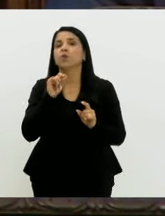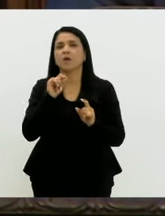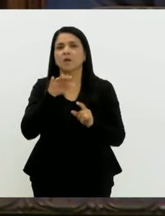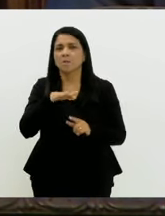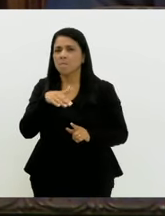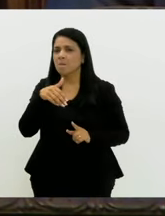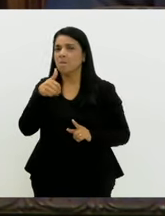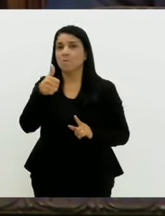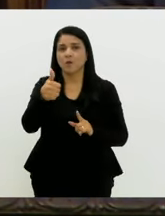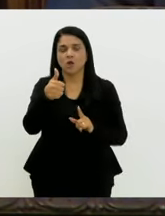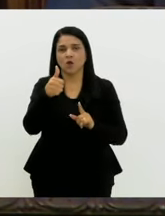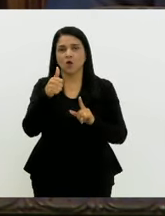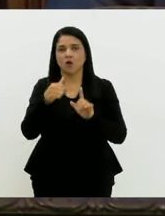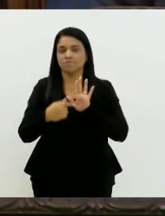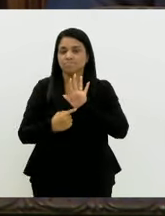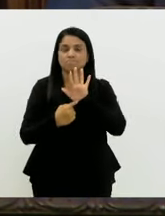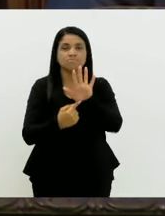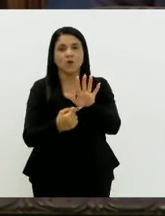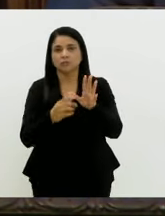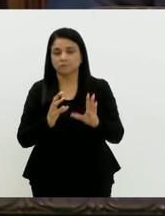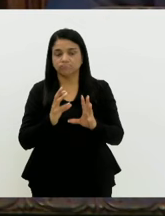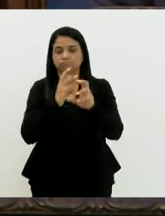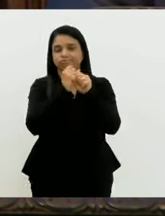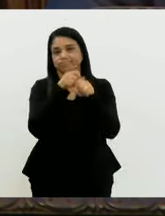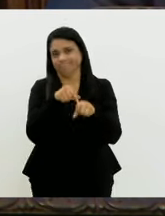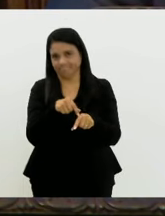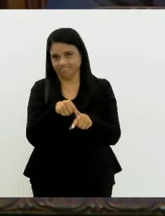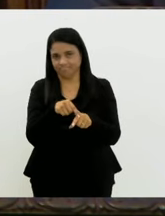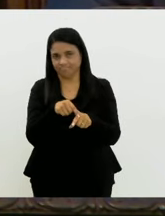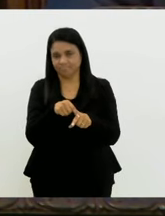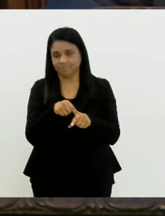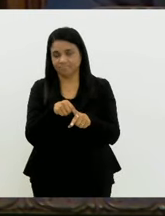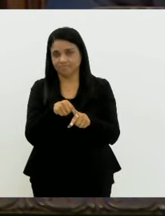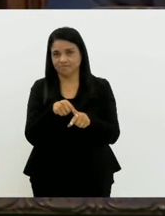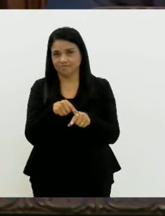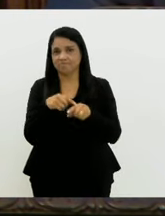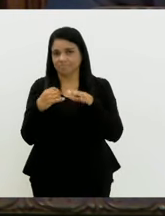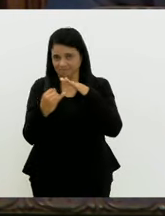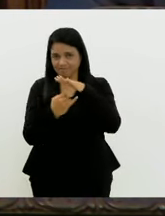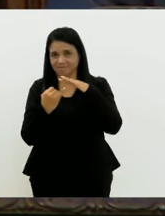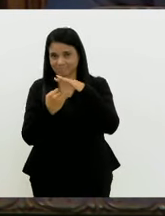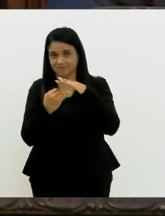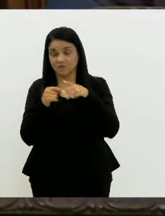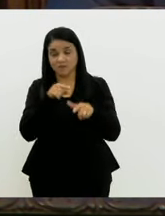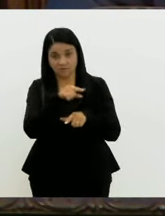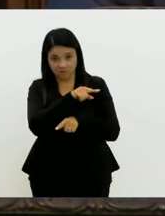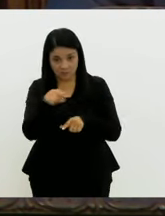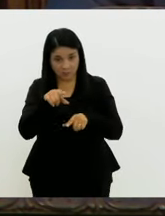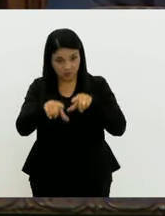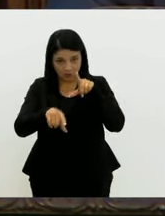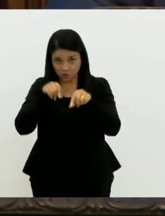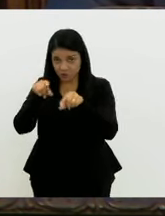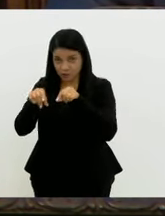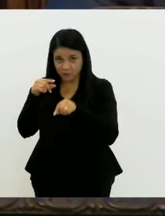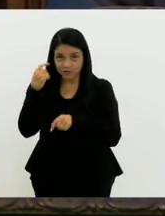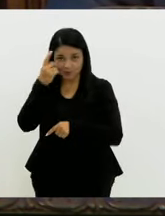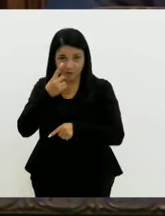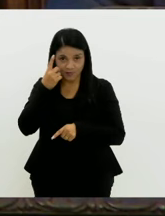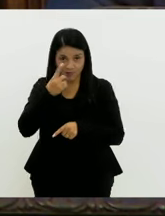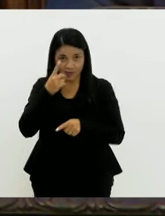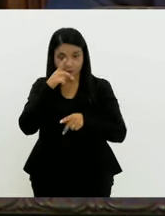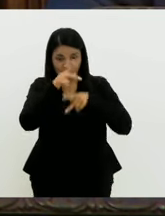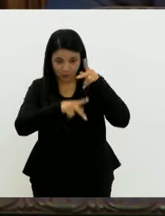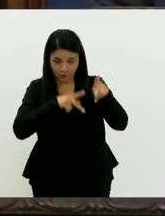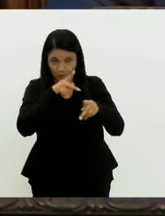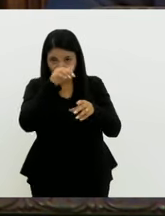prestação jurisdicional? Tal qual vossas excelências foram escolhidos pelo povo para trabalhar pelo povo,